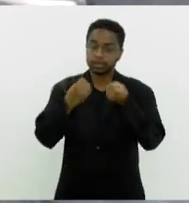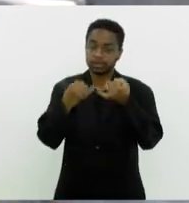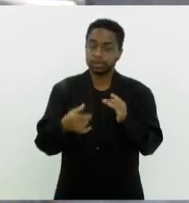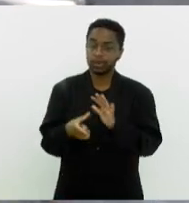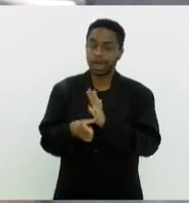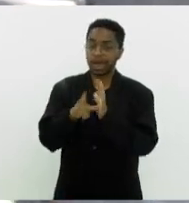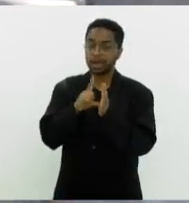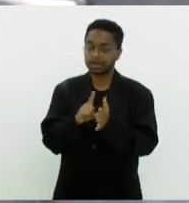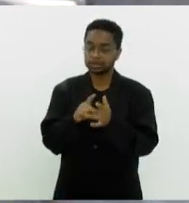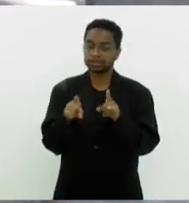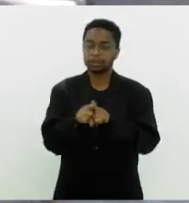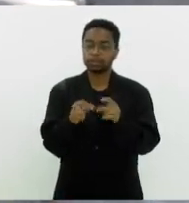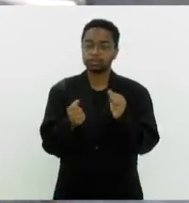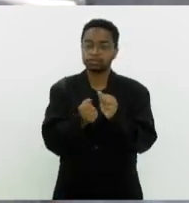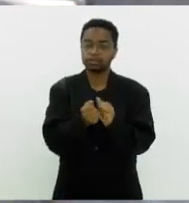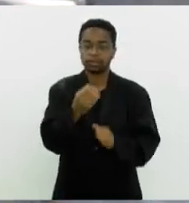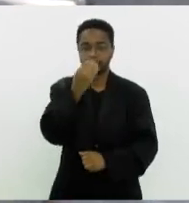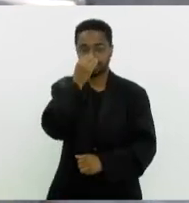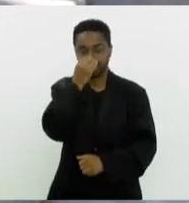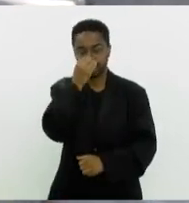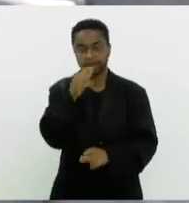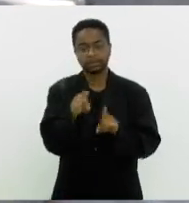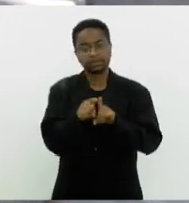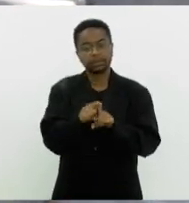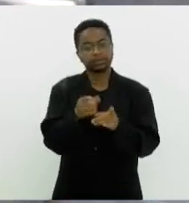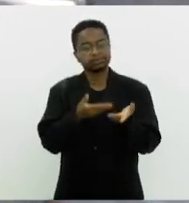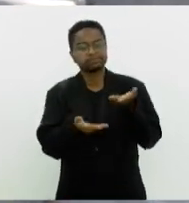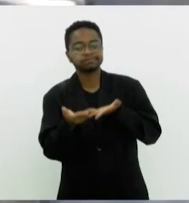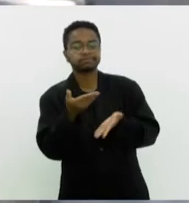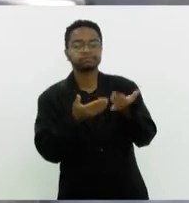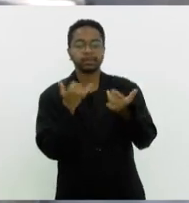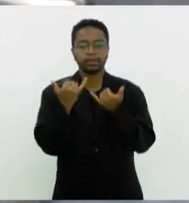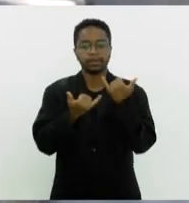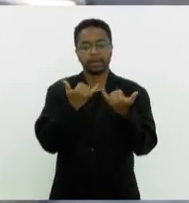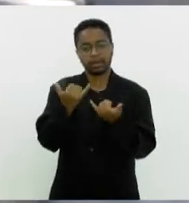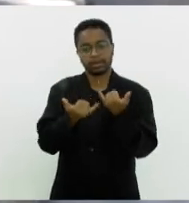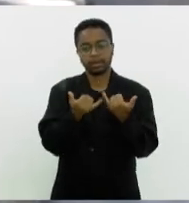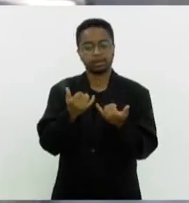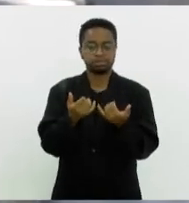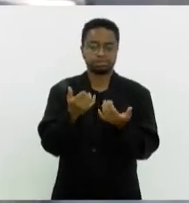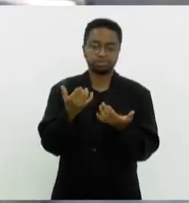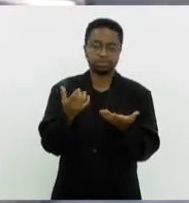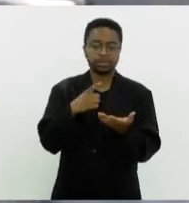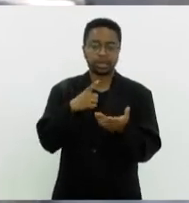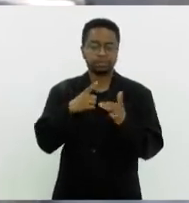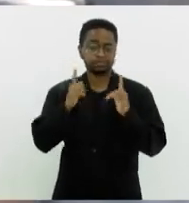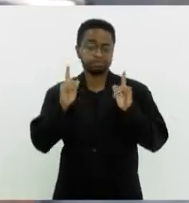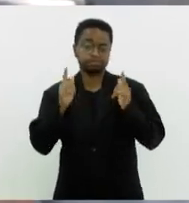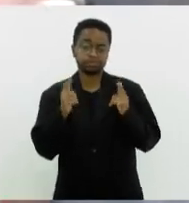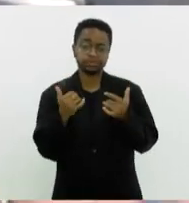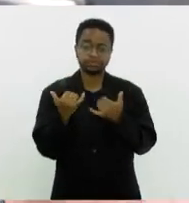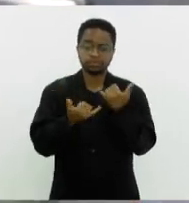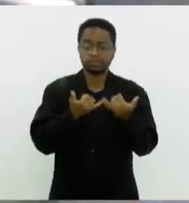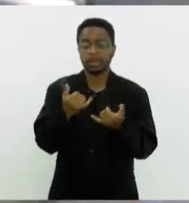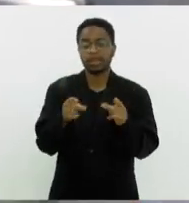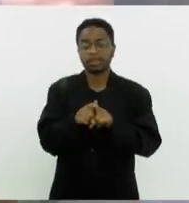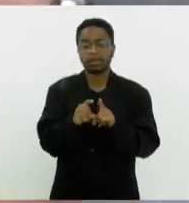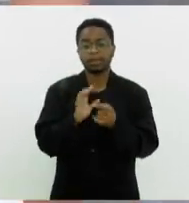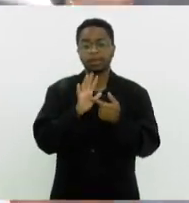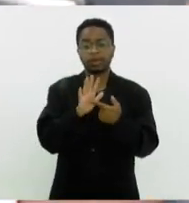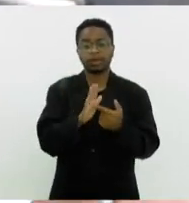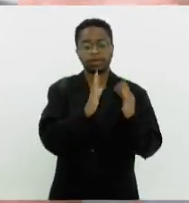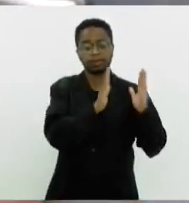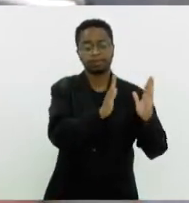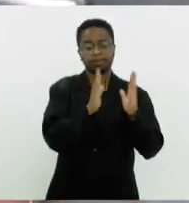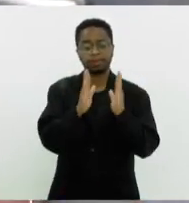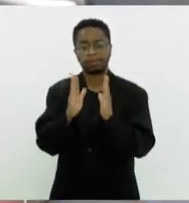antes, junto com os palhaços, faço essa interação, a gente brinca um pouco, de uma forma lúdica, divertida, e mostrando três períodos da música, o